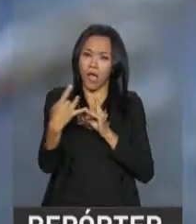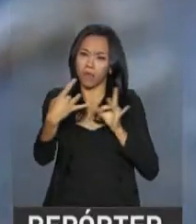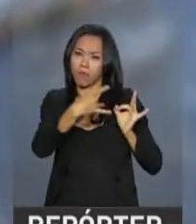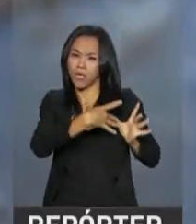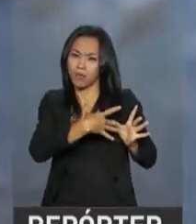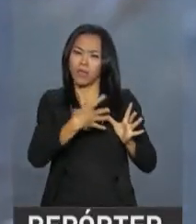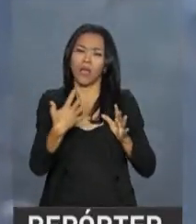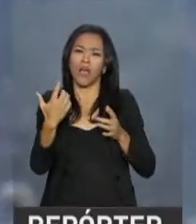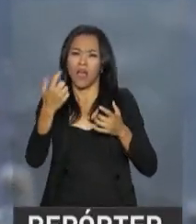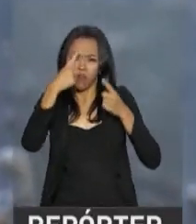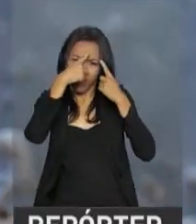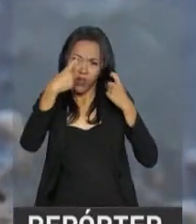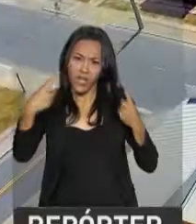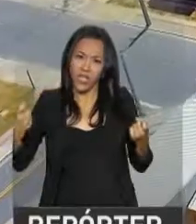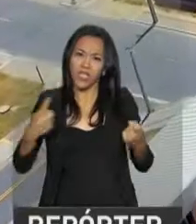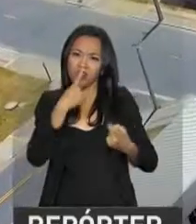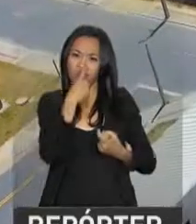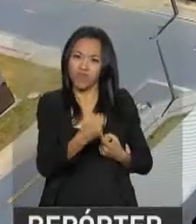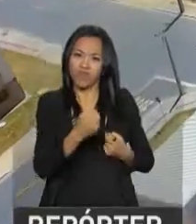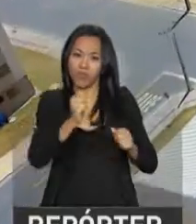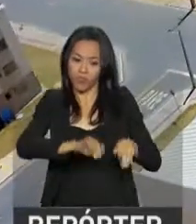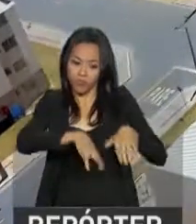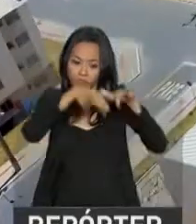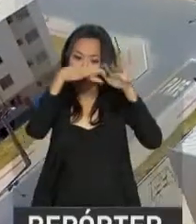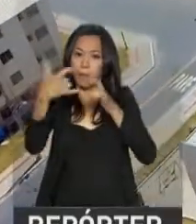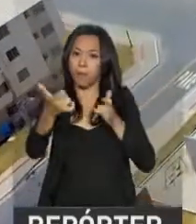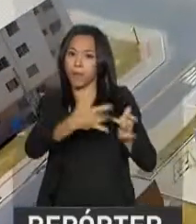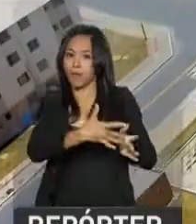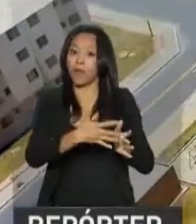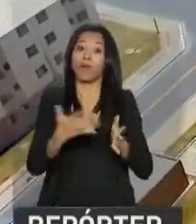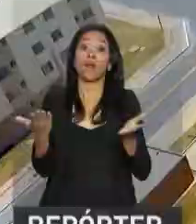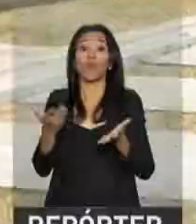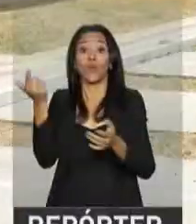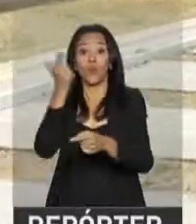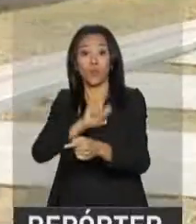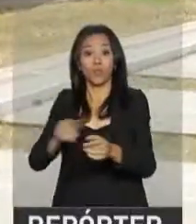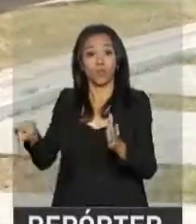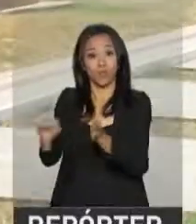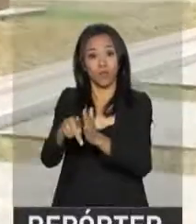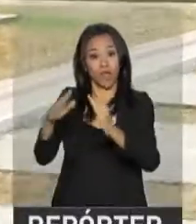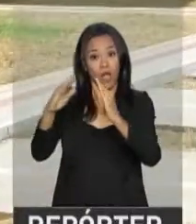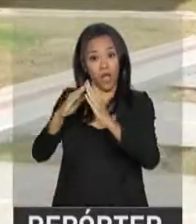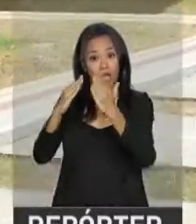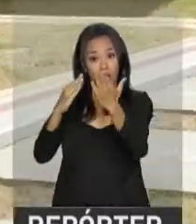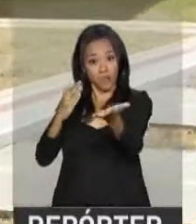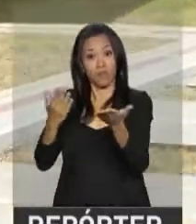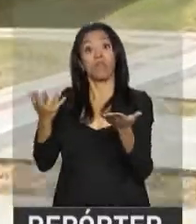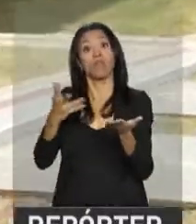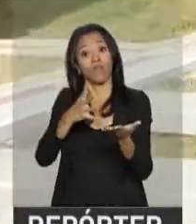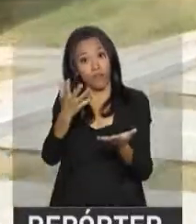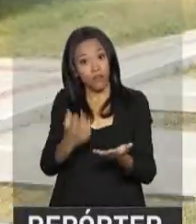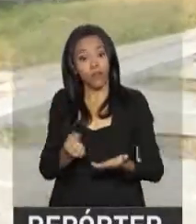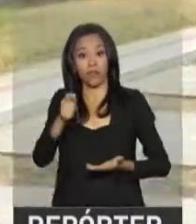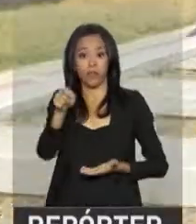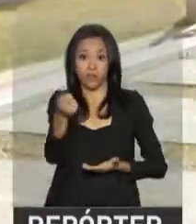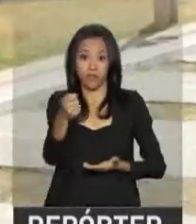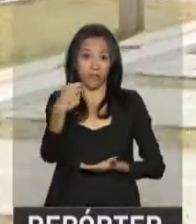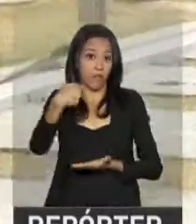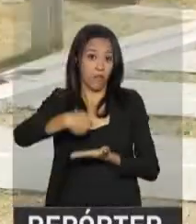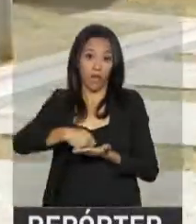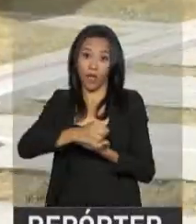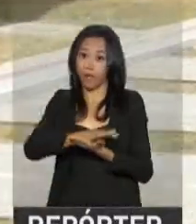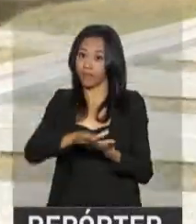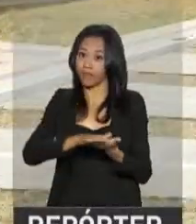as enchentes eo malfeito contempladas pelo programa minha casa minha vida receberam as chaves da casa própria sem pagar nada